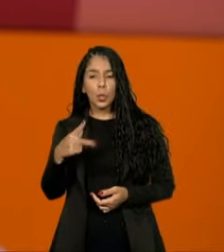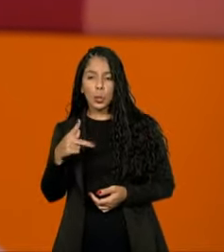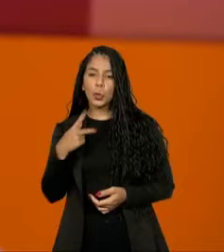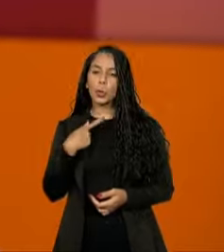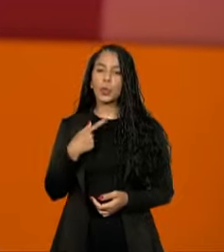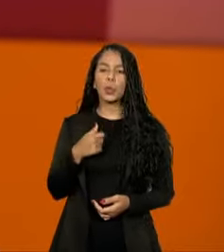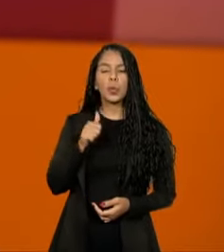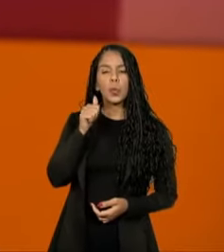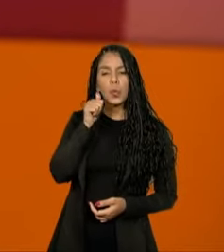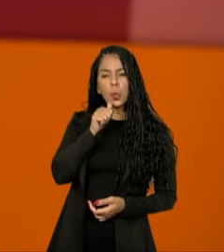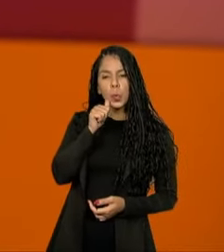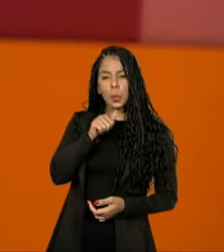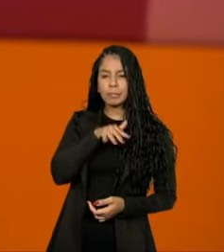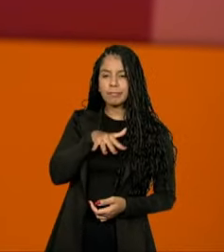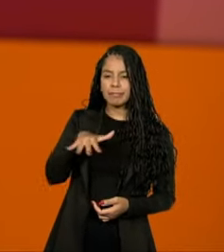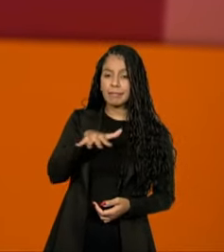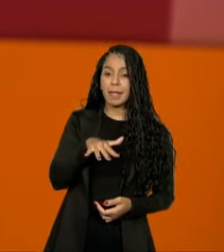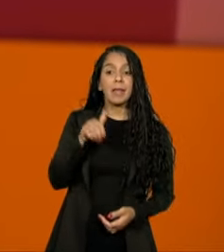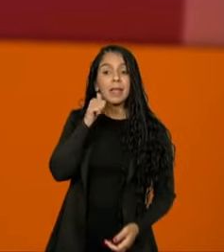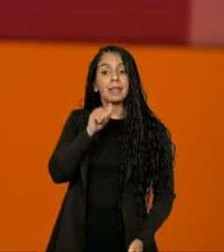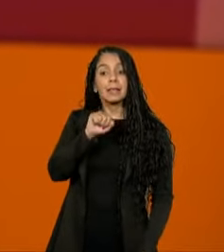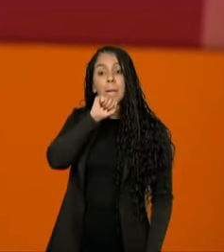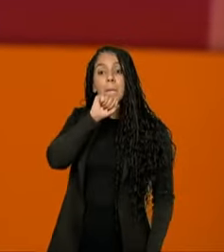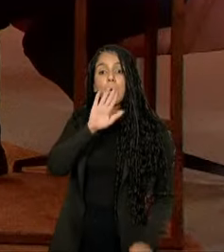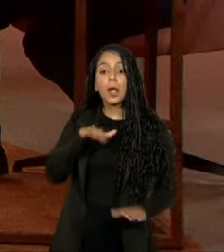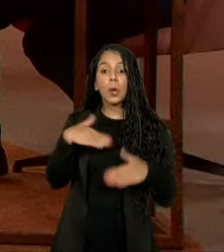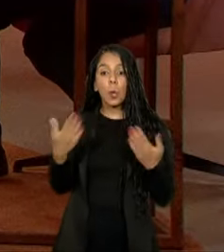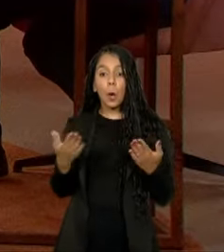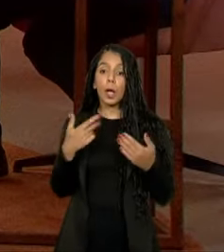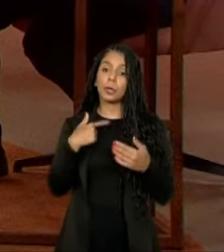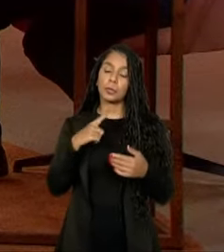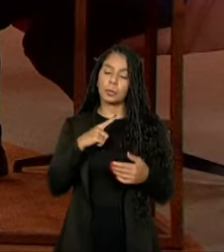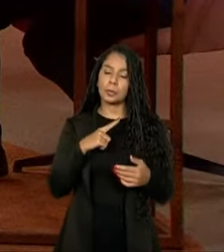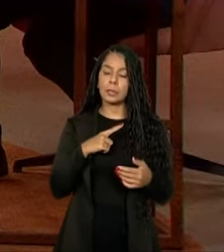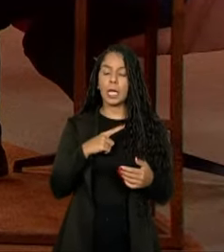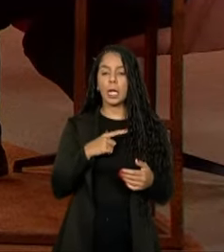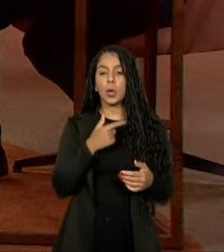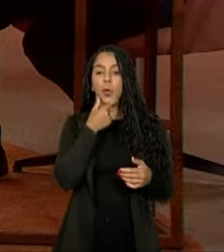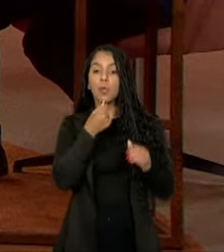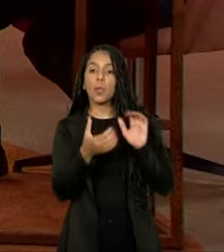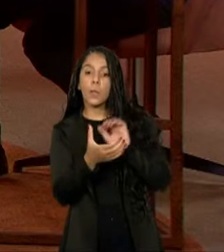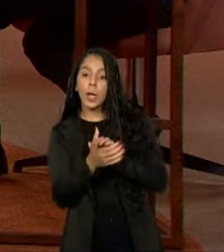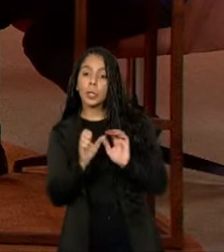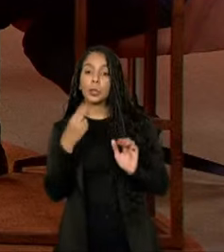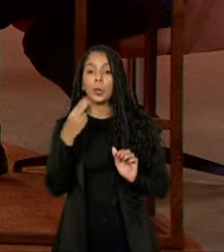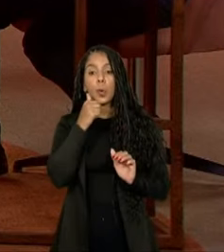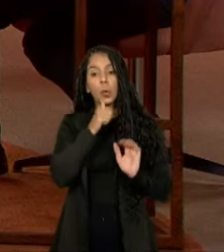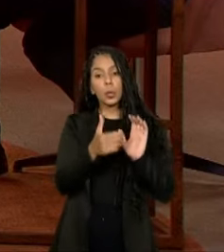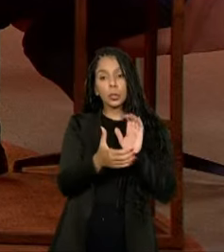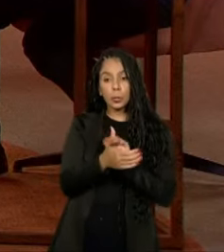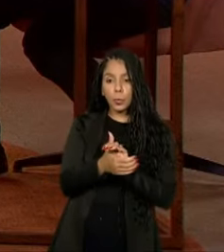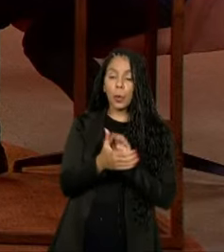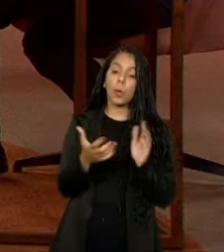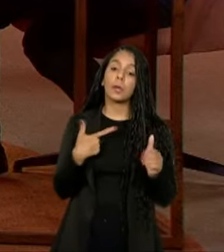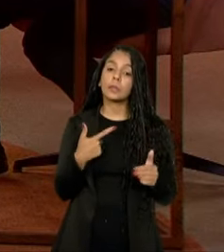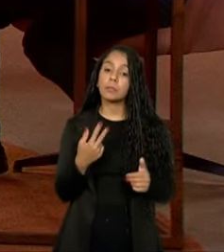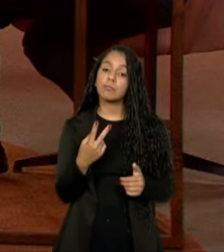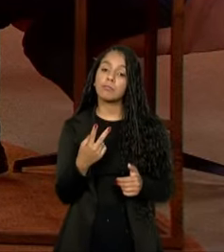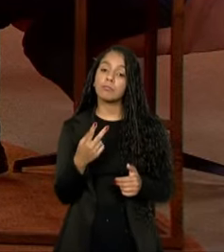consultório, se essa mãe, quando ela tem um parceiro ou uma parceira, né? São duas mães ou um